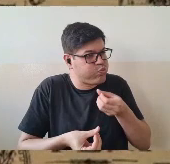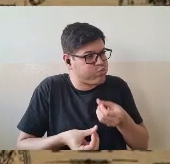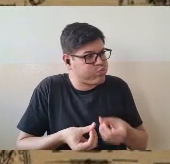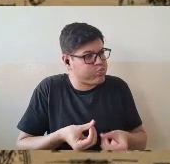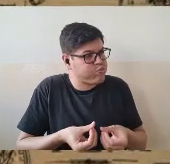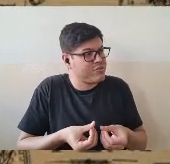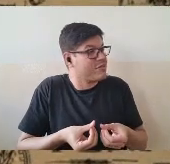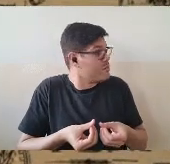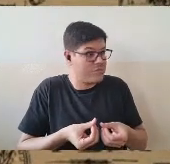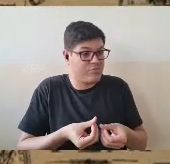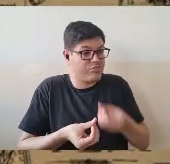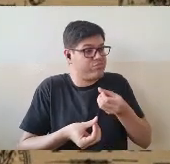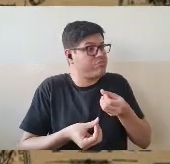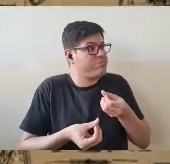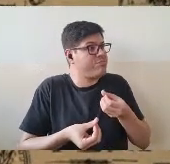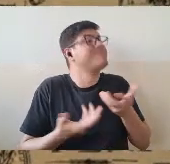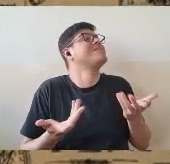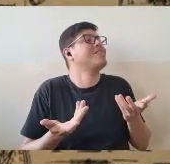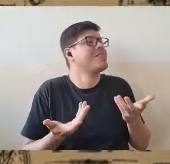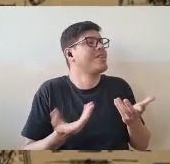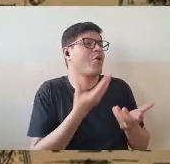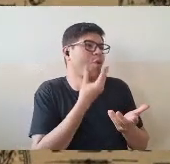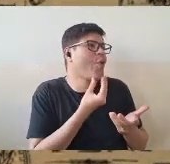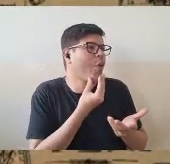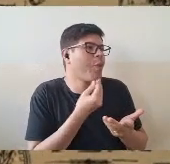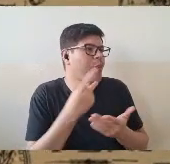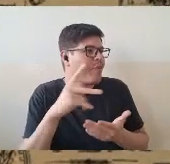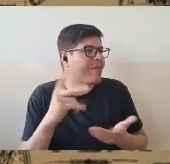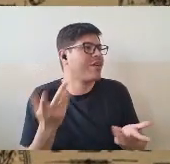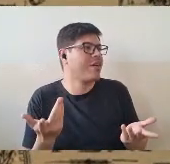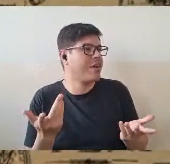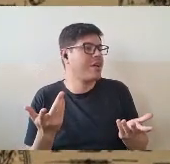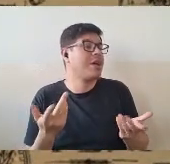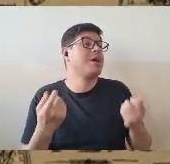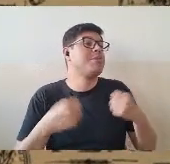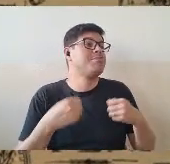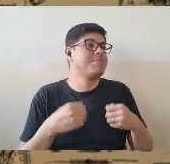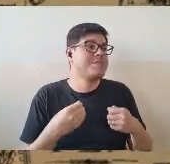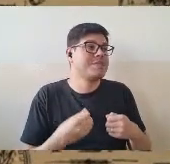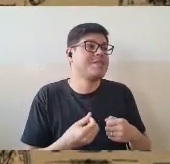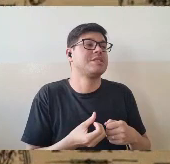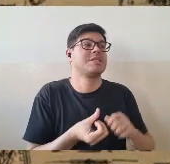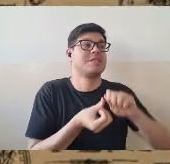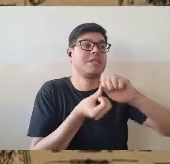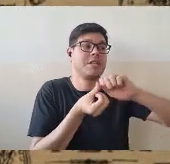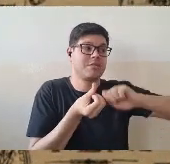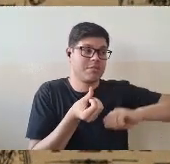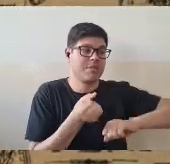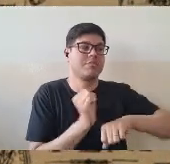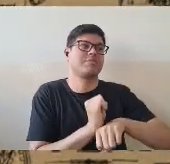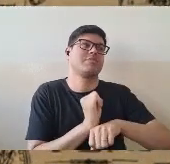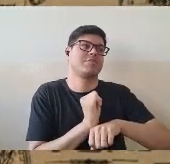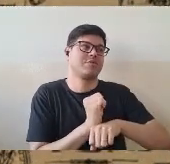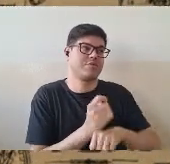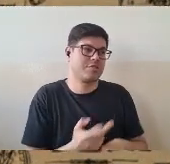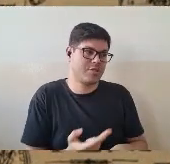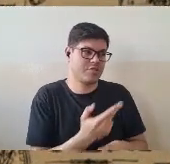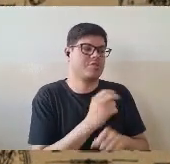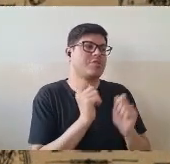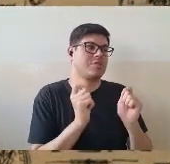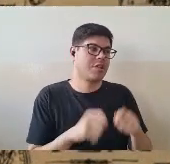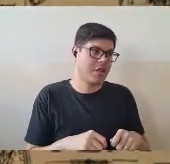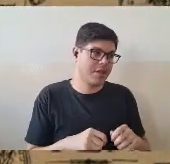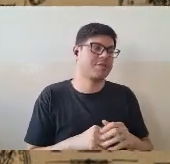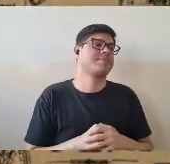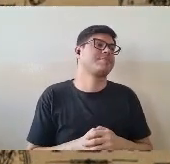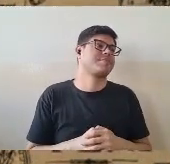você já libera, você está entendendo? Para cirurgia, você entendeu? Esses casos aí depende muito, Se tá, do passar dos médico.